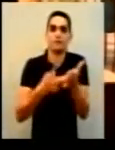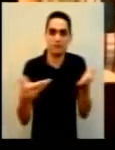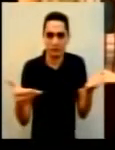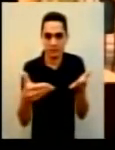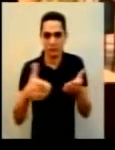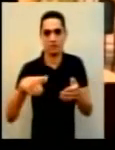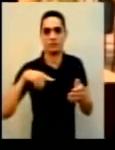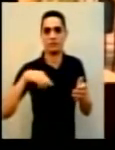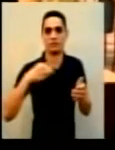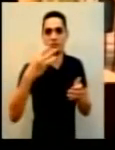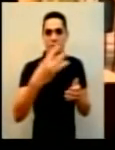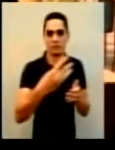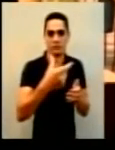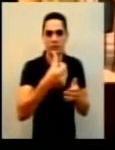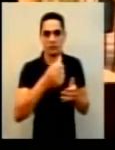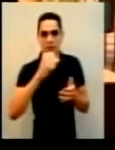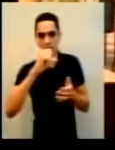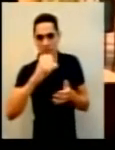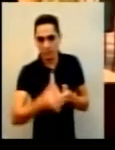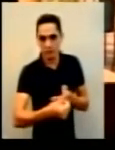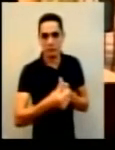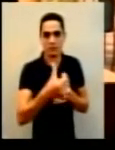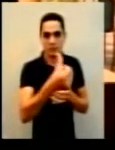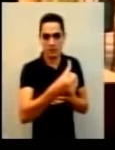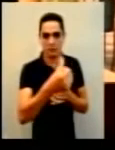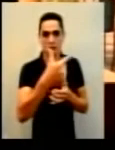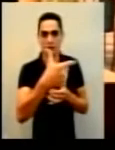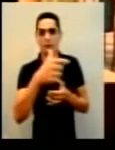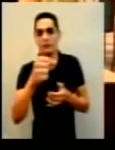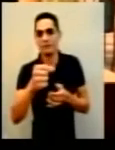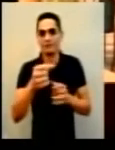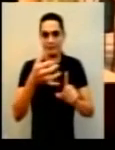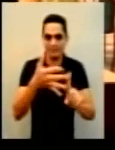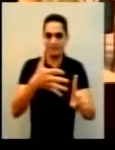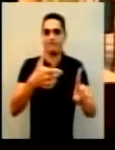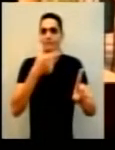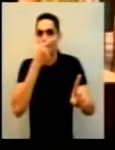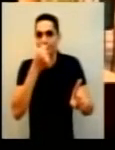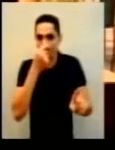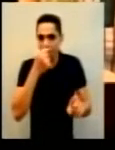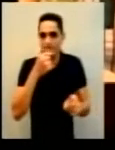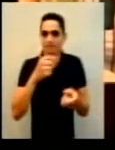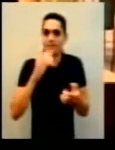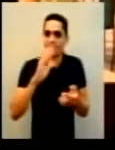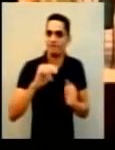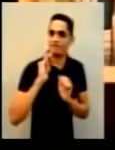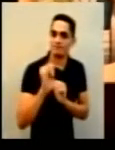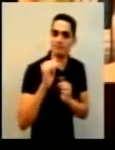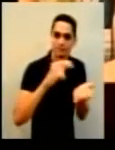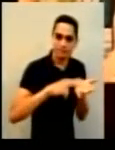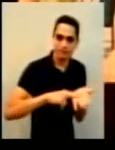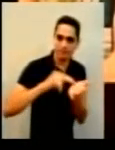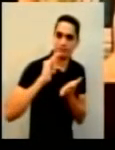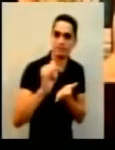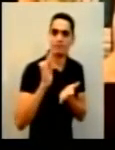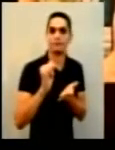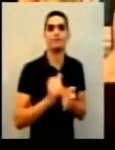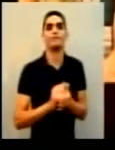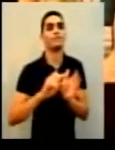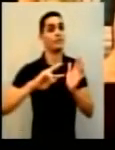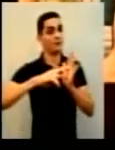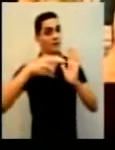temos 36.620 casos de estado gripal notificados, o que quer dizer que nós